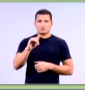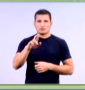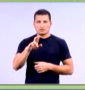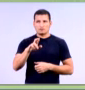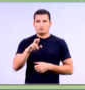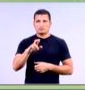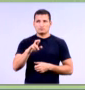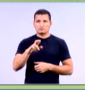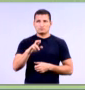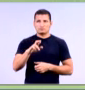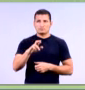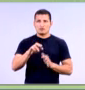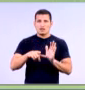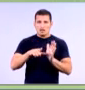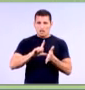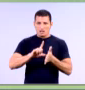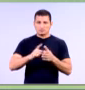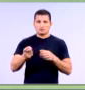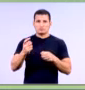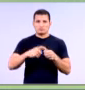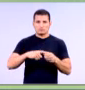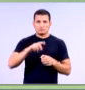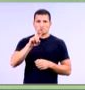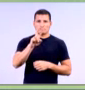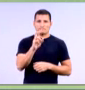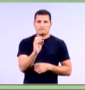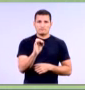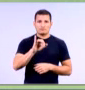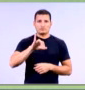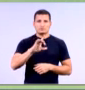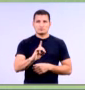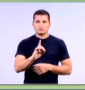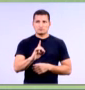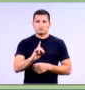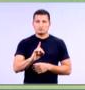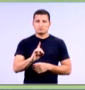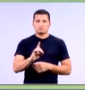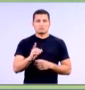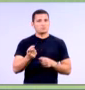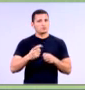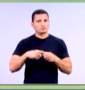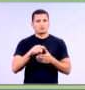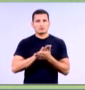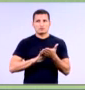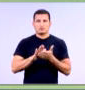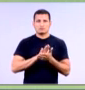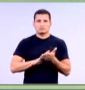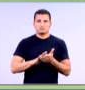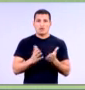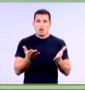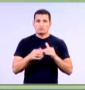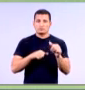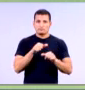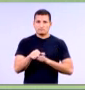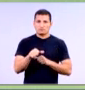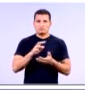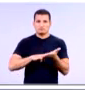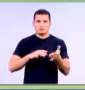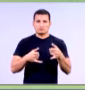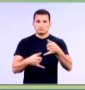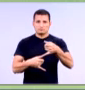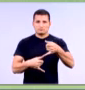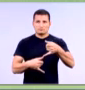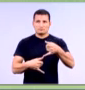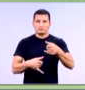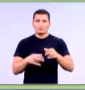antes retornava void, quer dizer, não retornava nada. Vamos modificar esses métodos, gente? Olha o